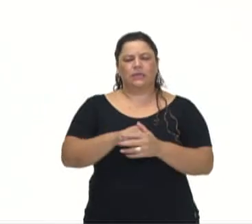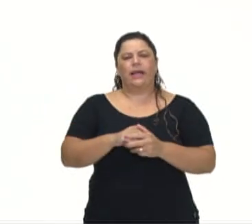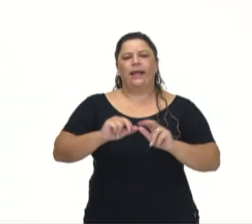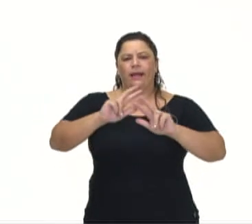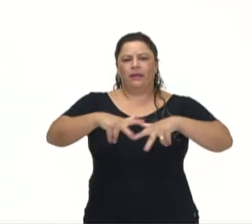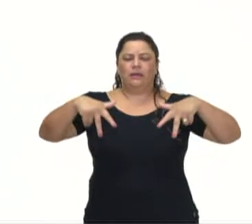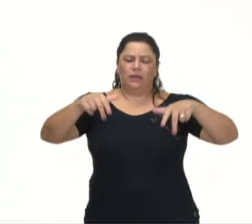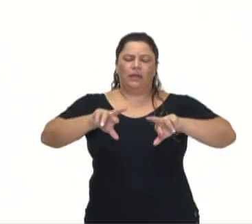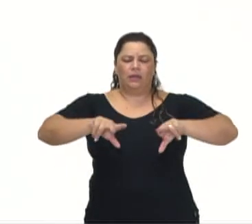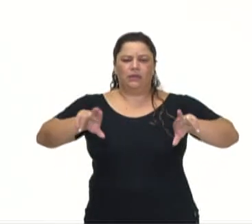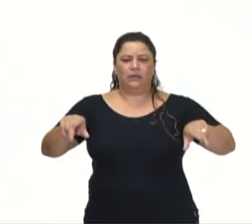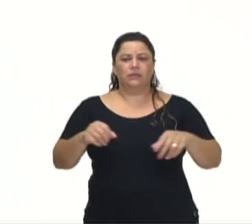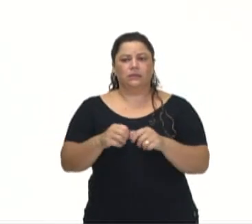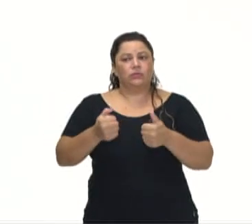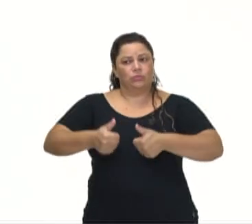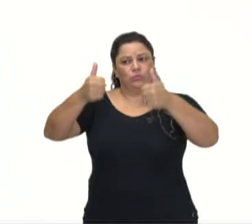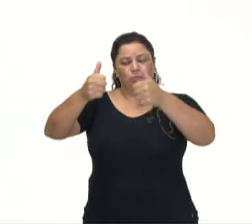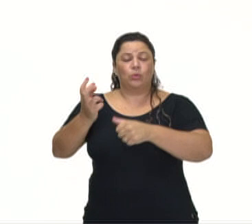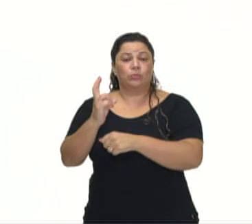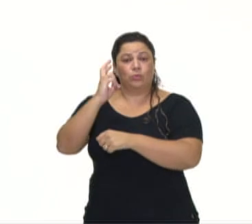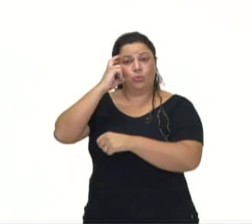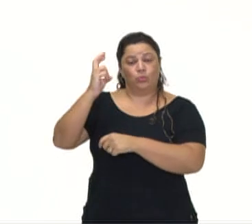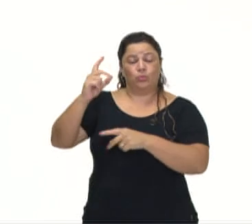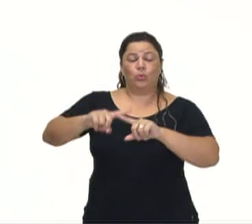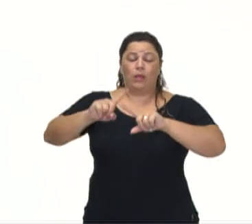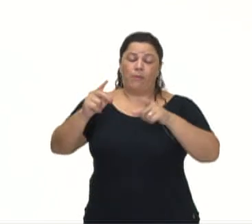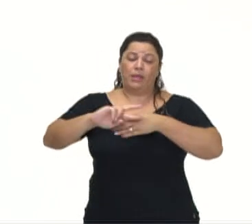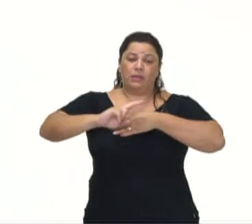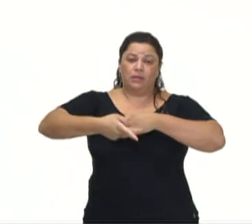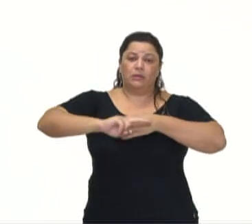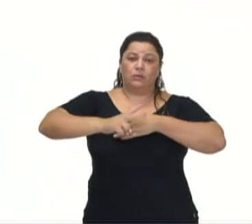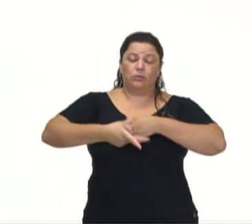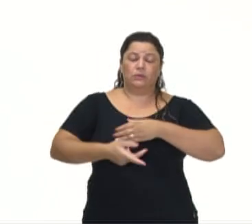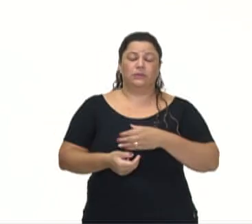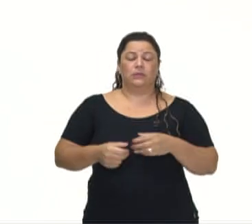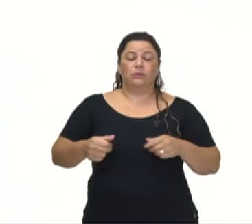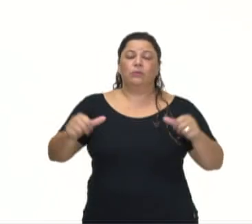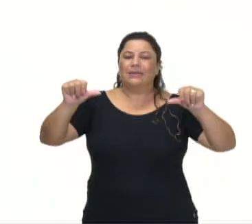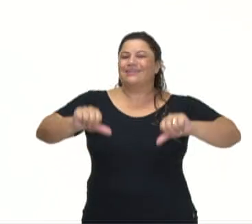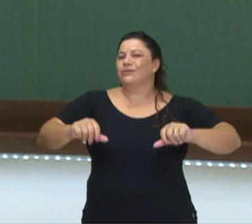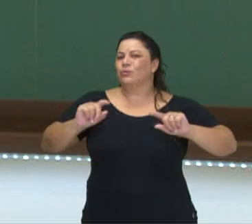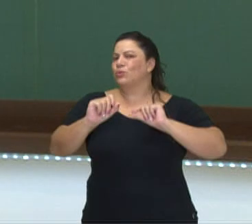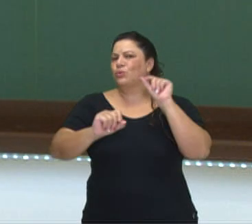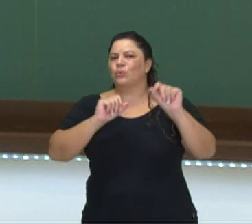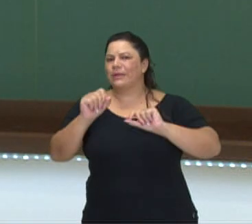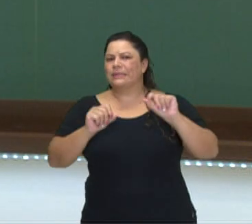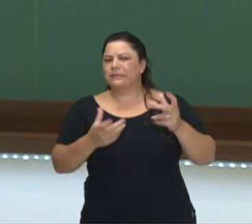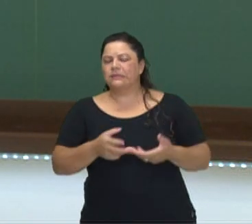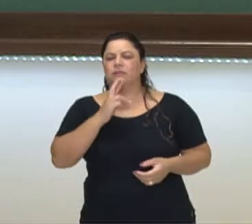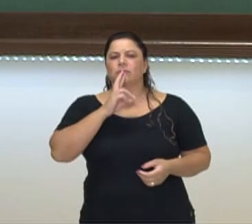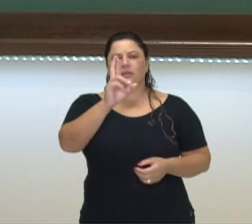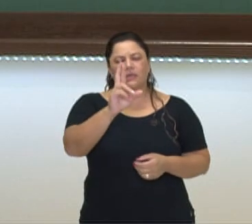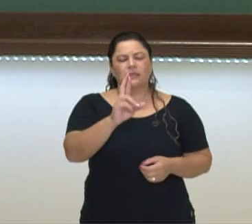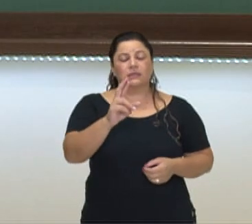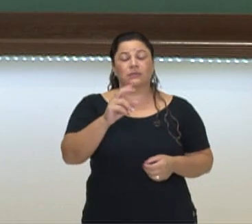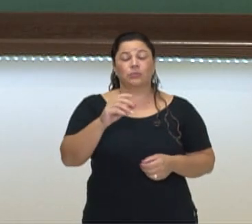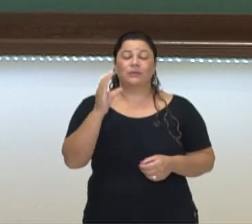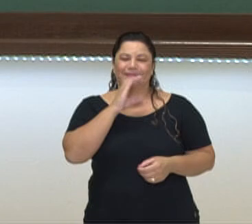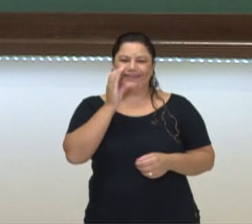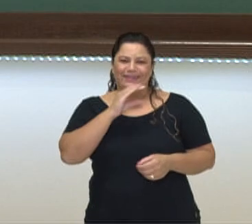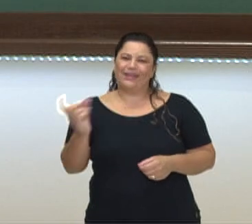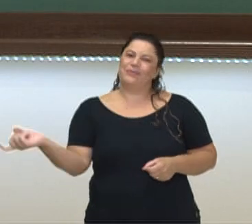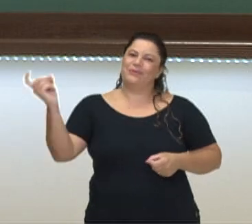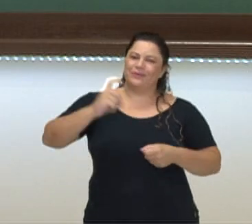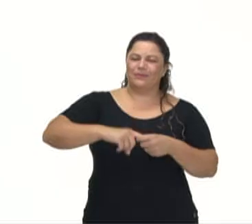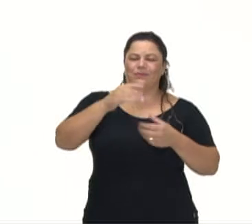quanto à cultura, no entanto nós temos algumas consequências negativas. Quais são elas? Respondam bem rapidinho e a gente volta